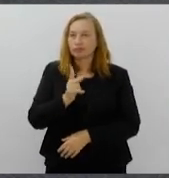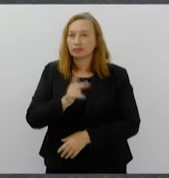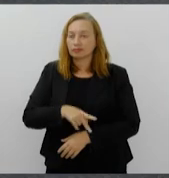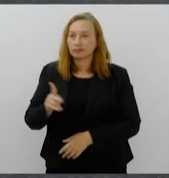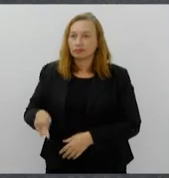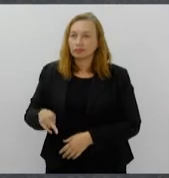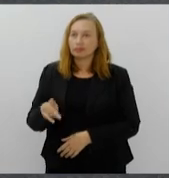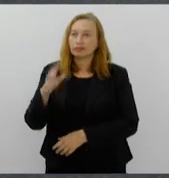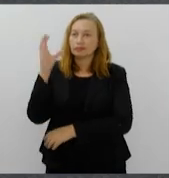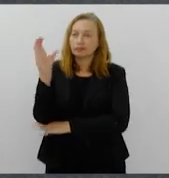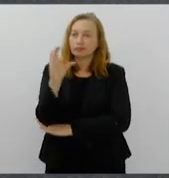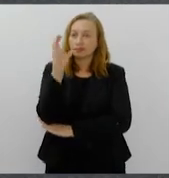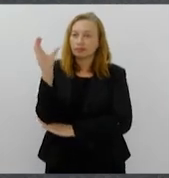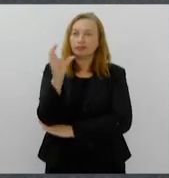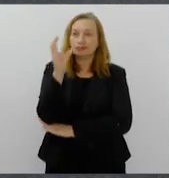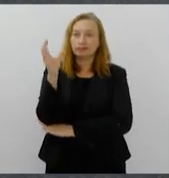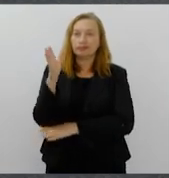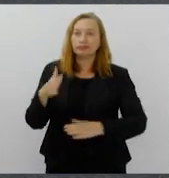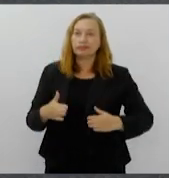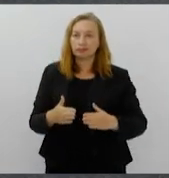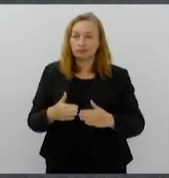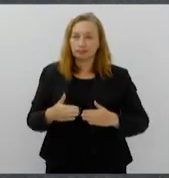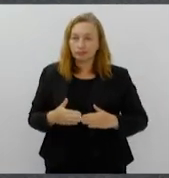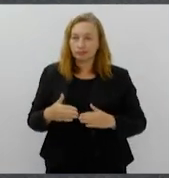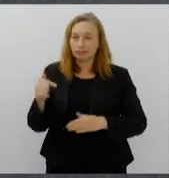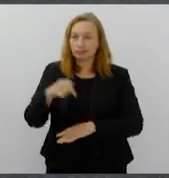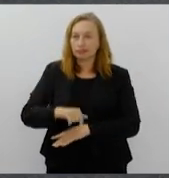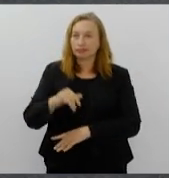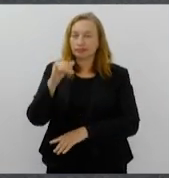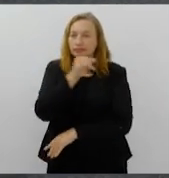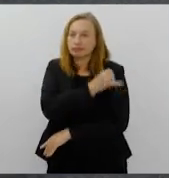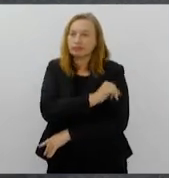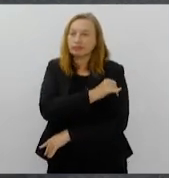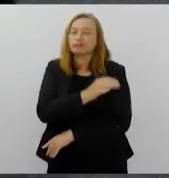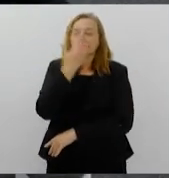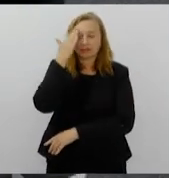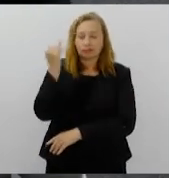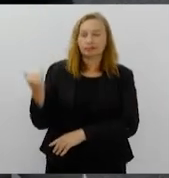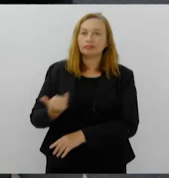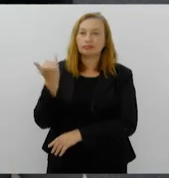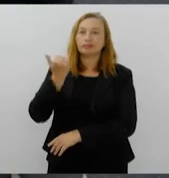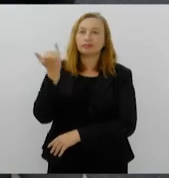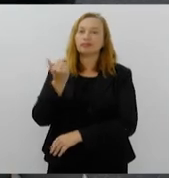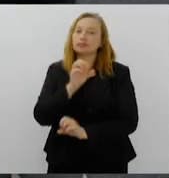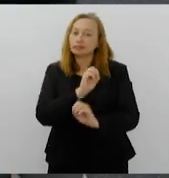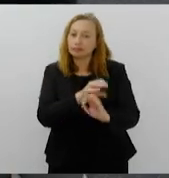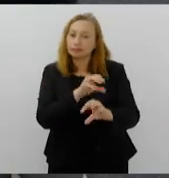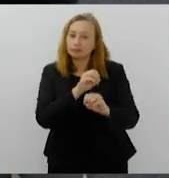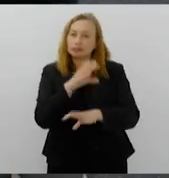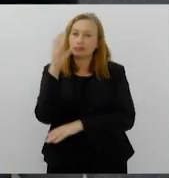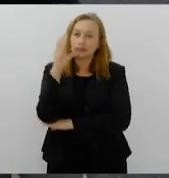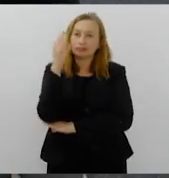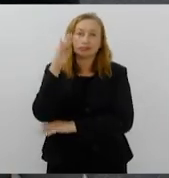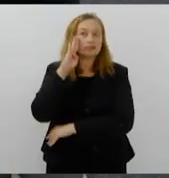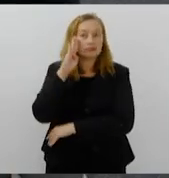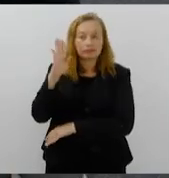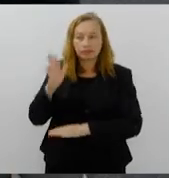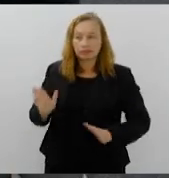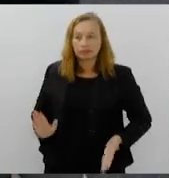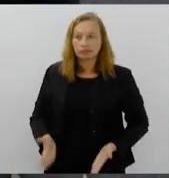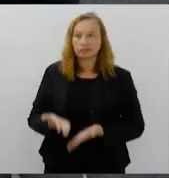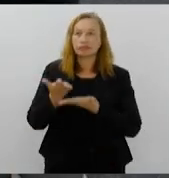do CEFET, aqui no Rio. Sei da importância do ensino de ciências e, principalmente, do